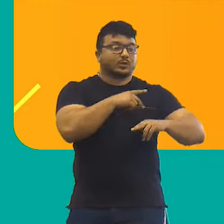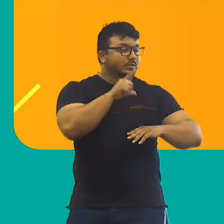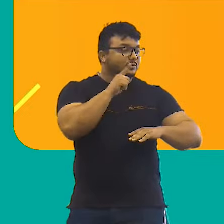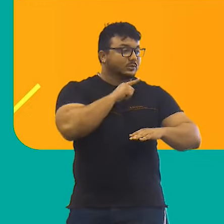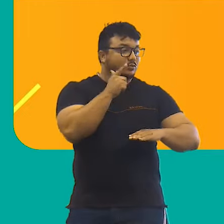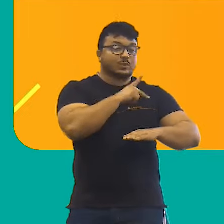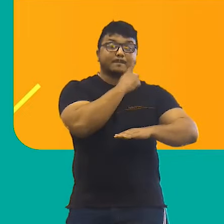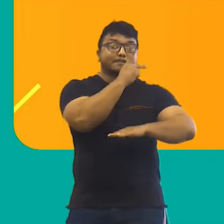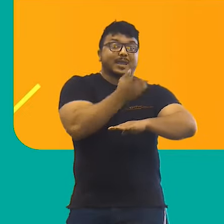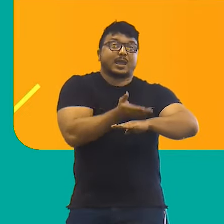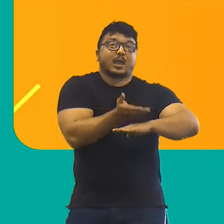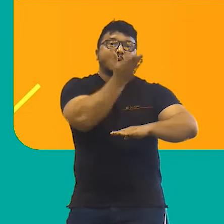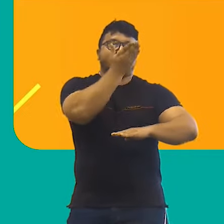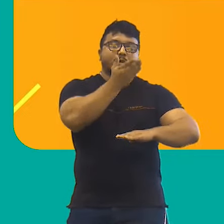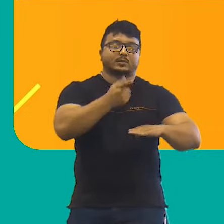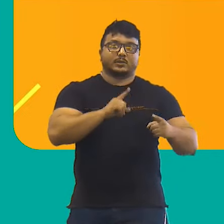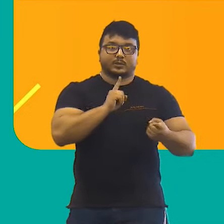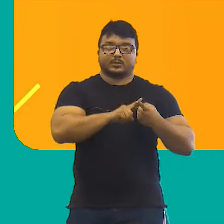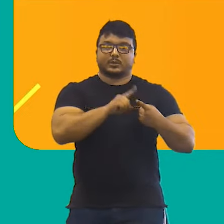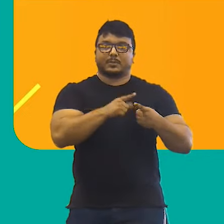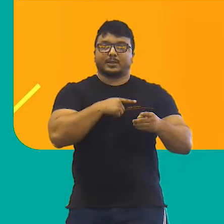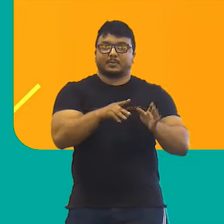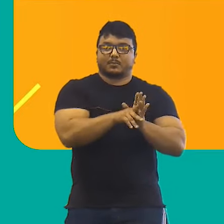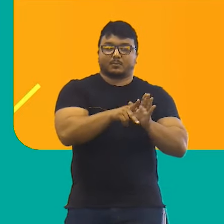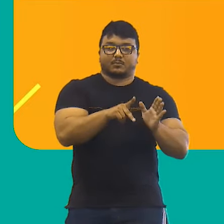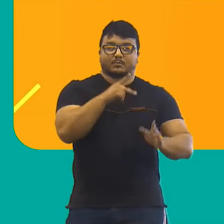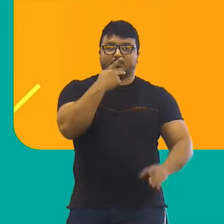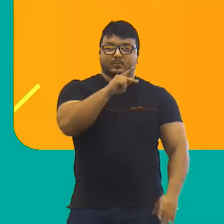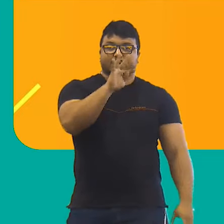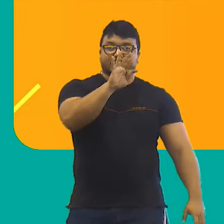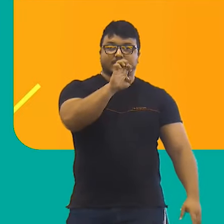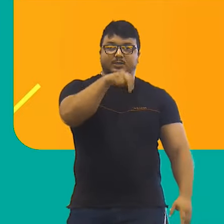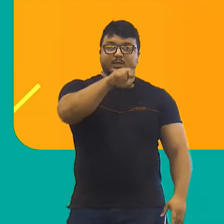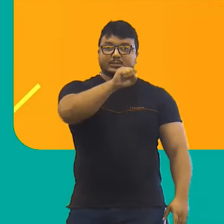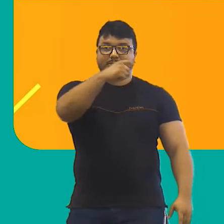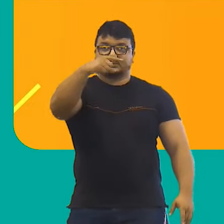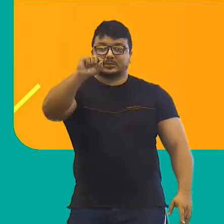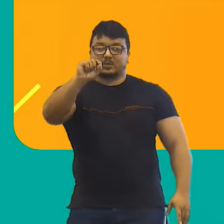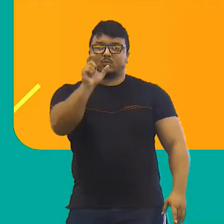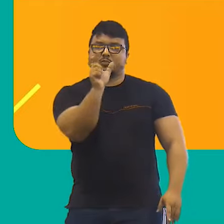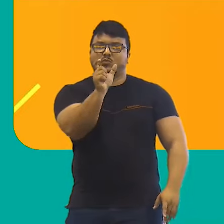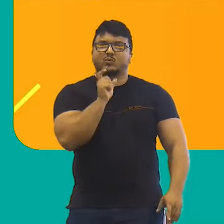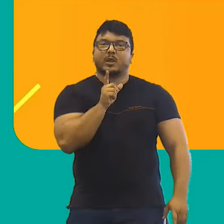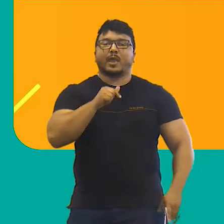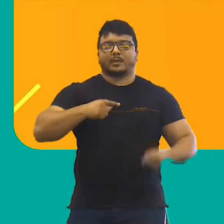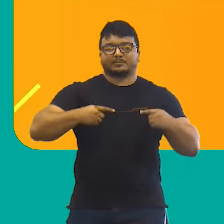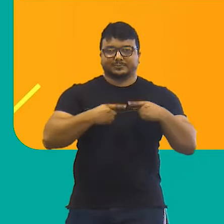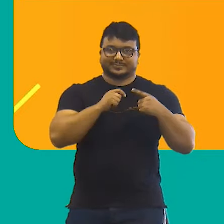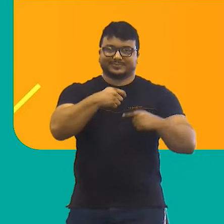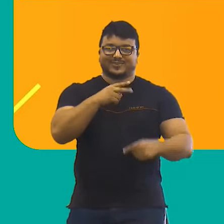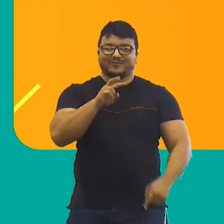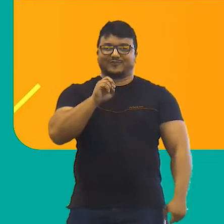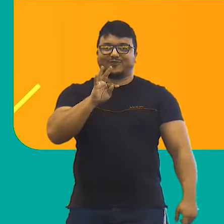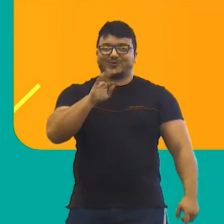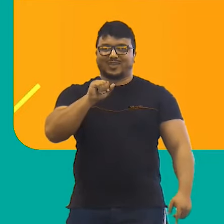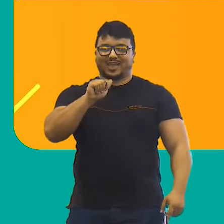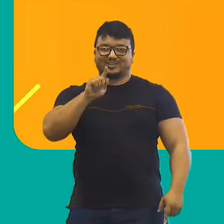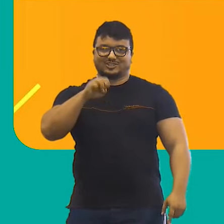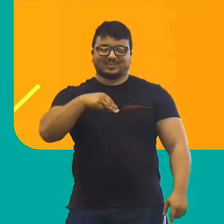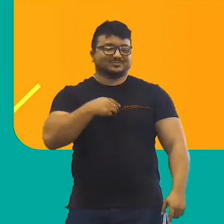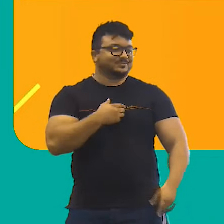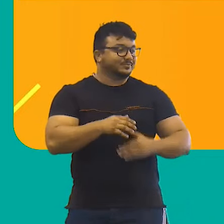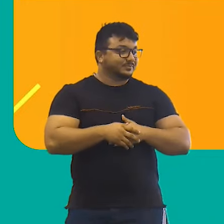Mas além disso, tem a tal da tensão. A tensão é a voltagem, né? Mas nesse caso,